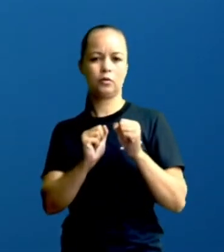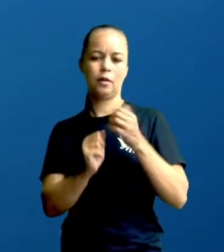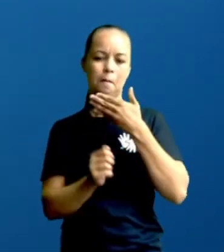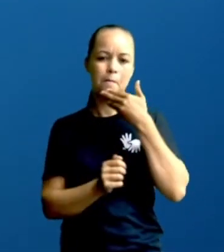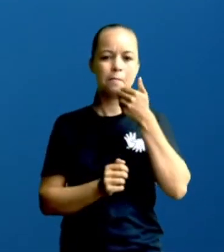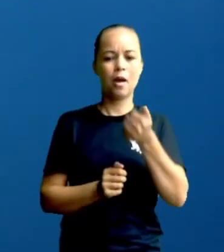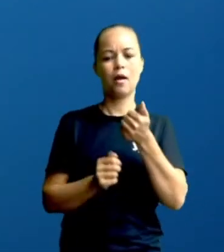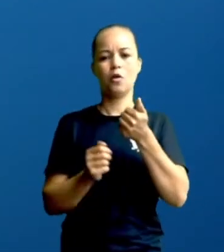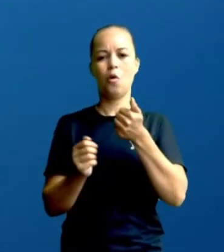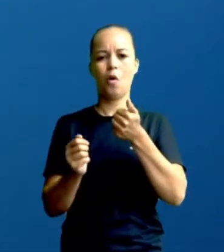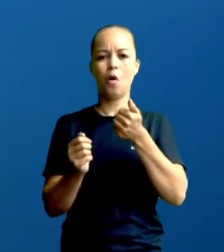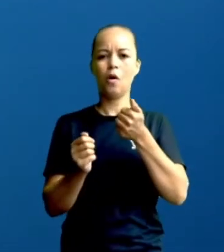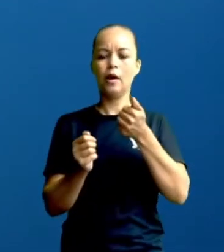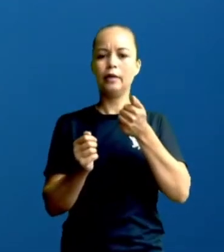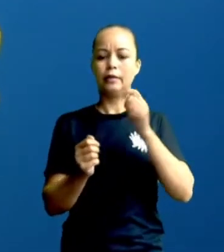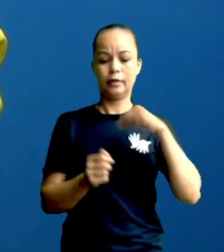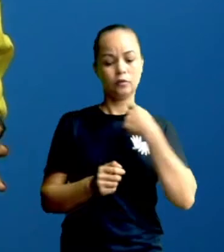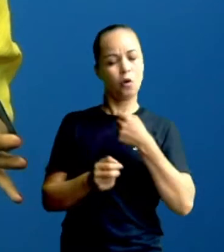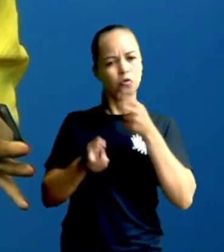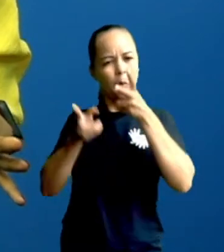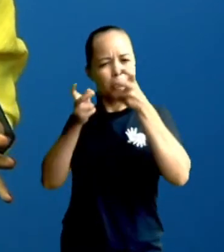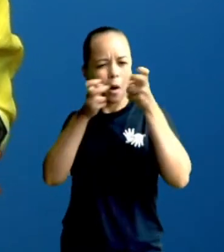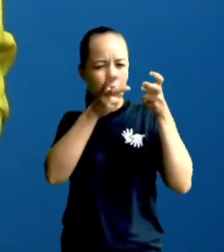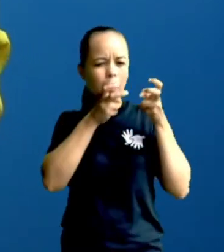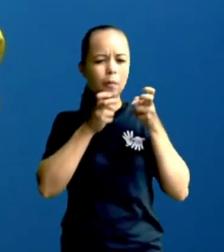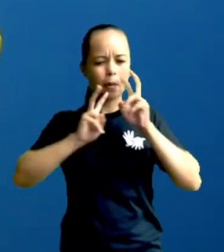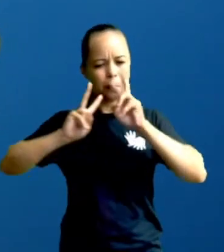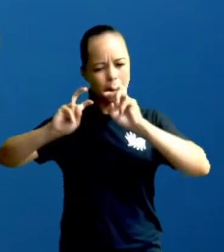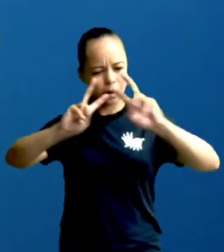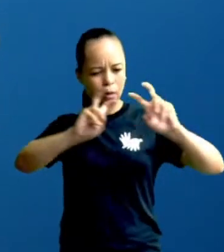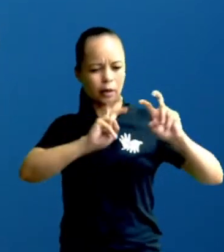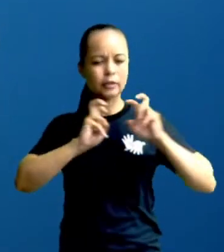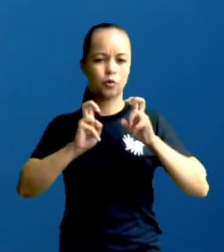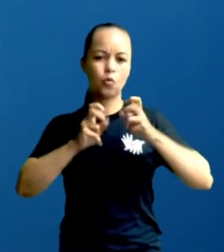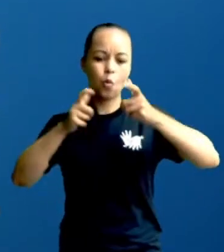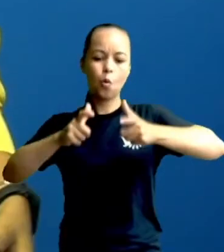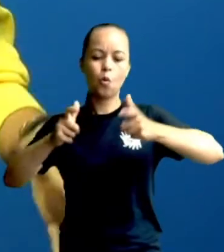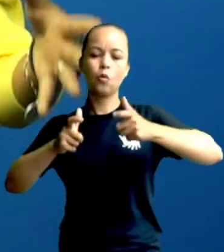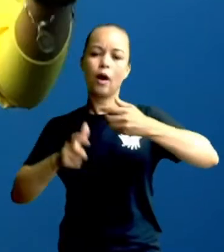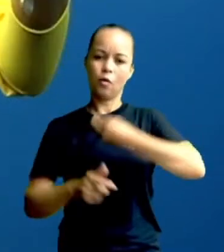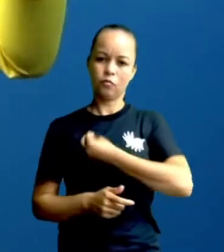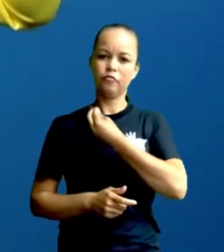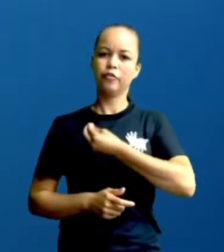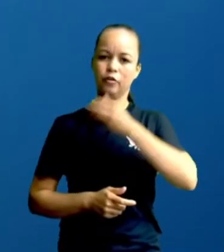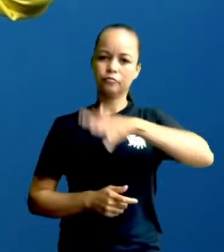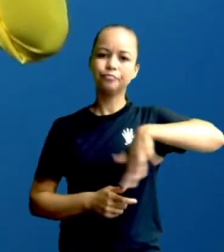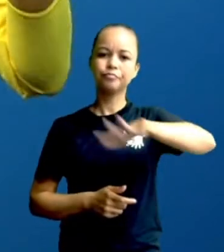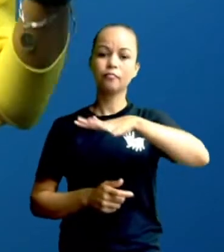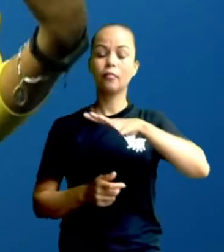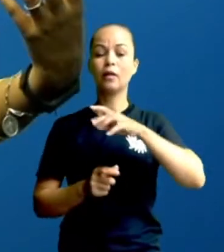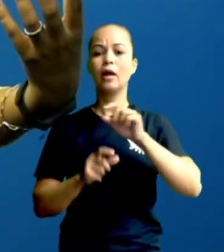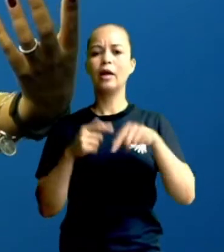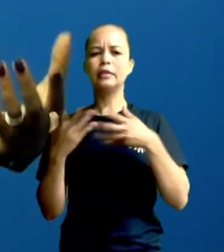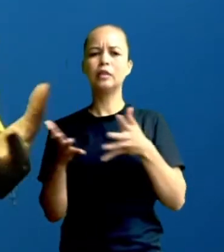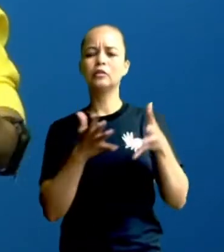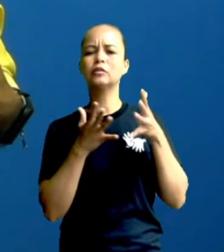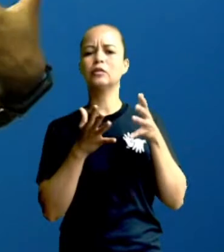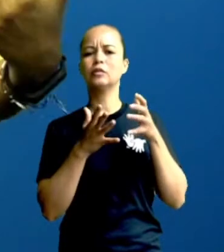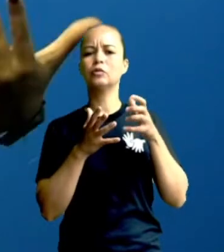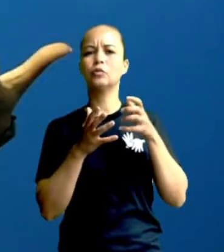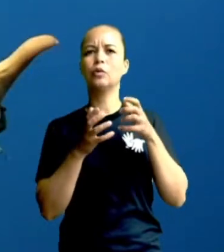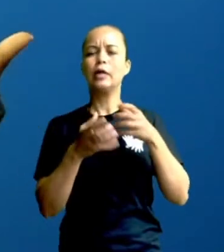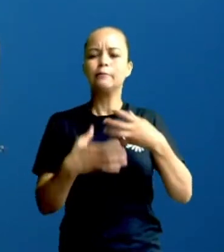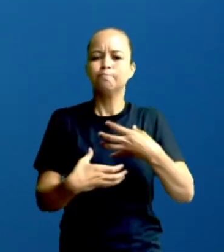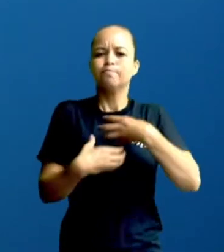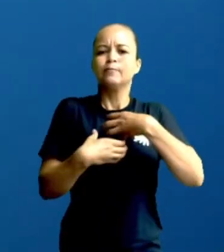que servem para a gente melhor observar o espaço em que a gente vive. Tá certo? E é utilizando os nossos órgãos de sentidos é que a